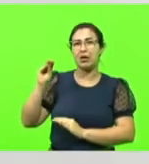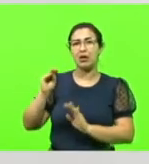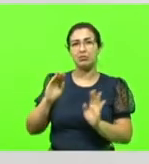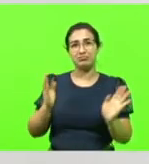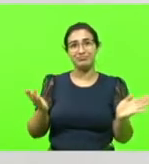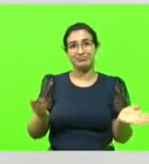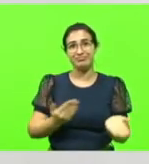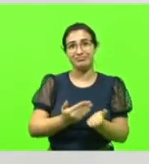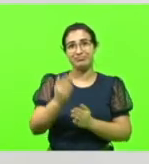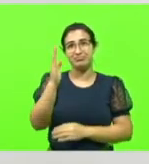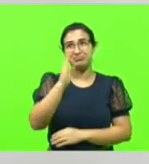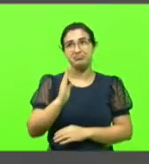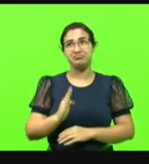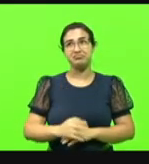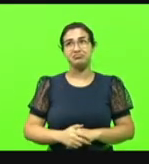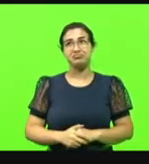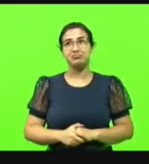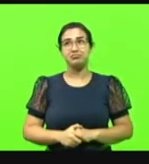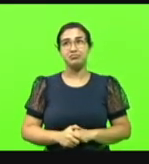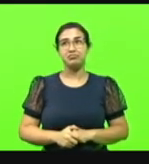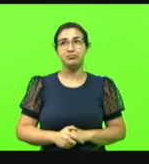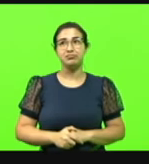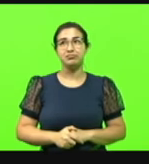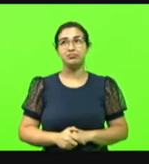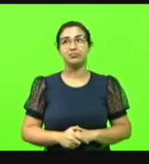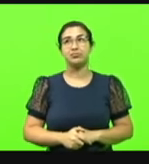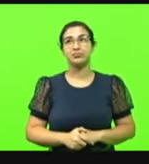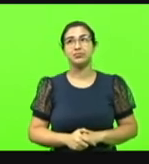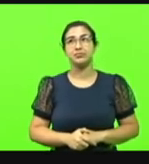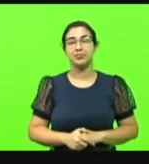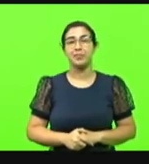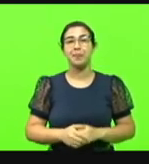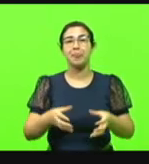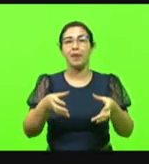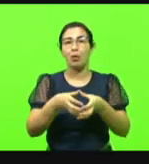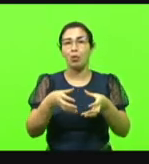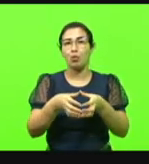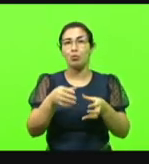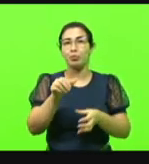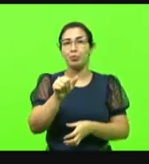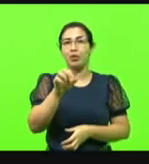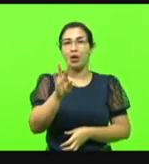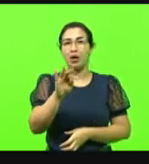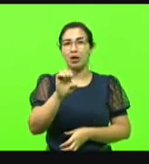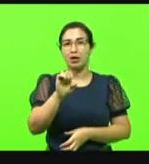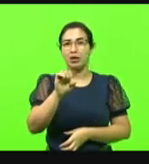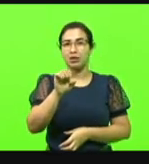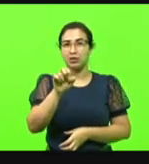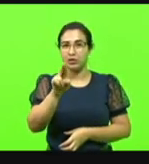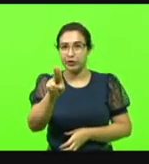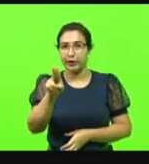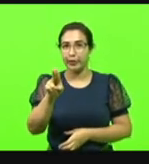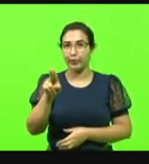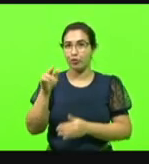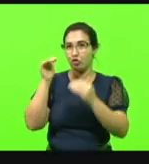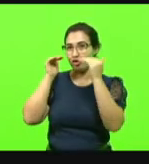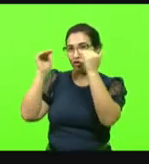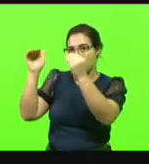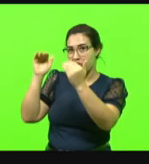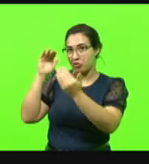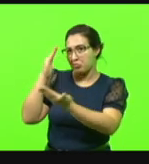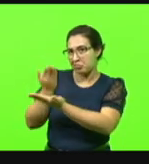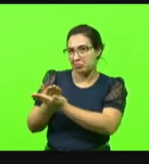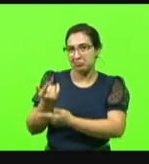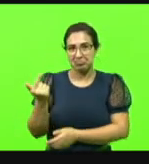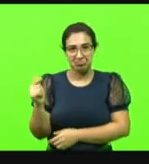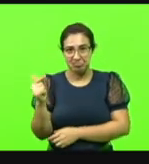Olha só. Para os ateístas, estes ateístas que não